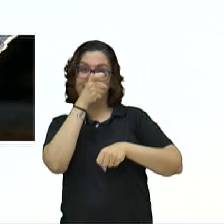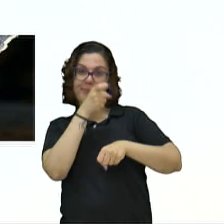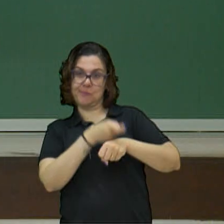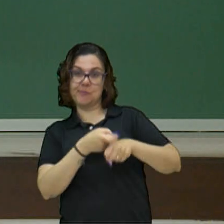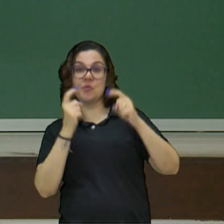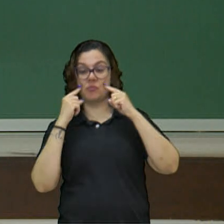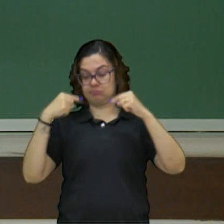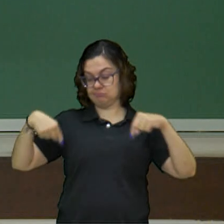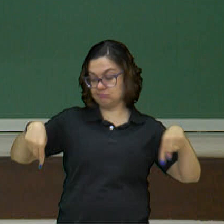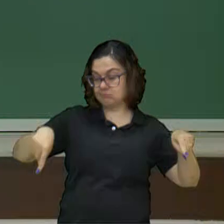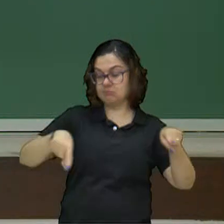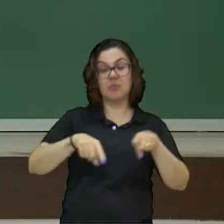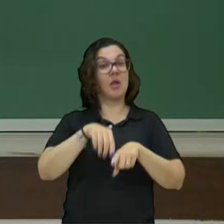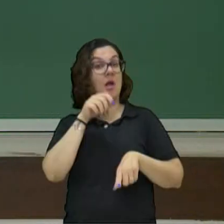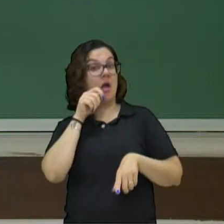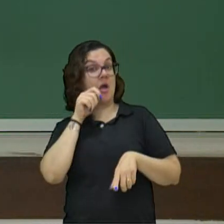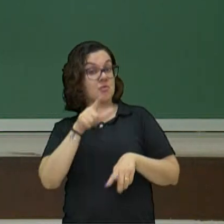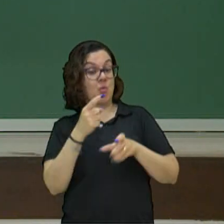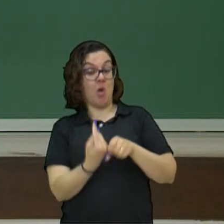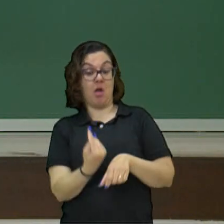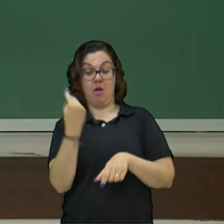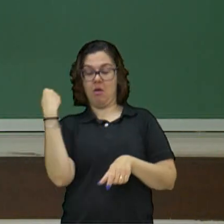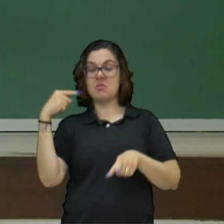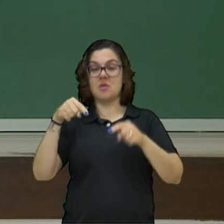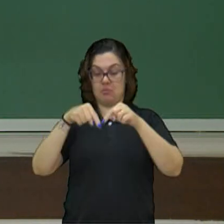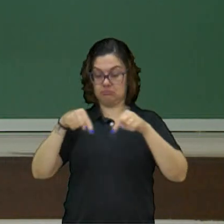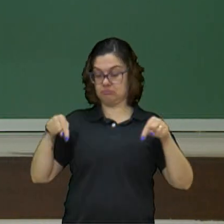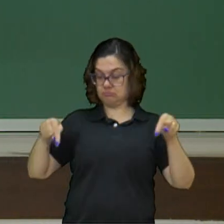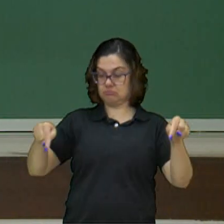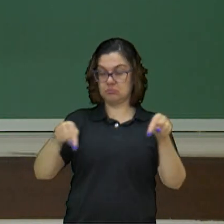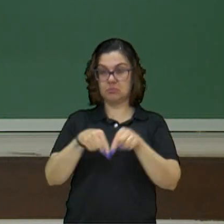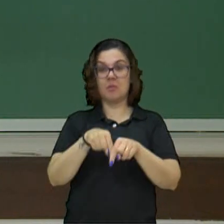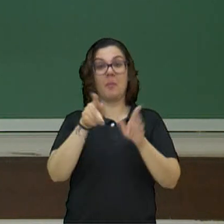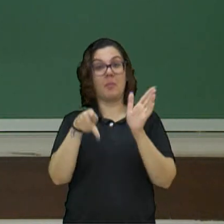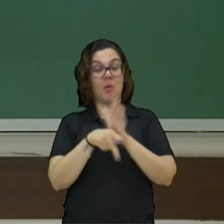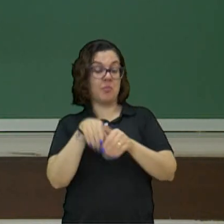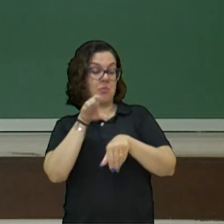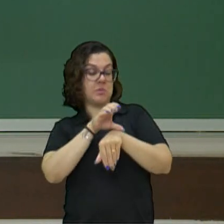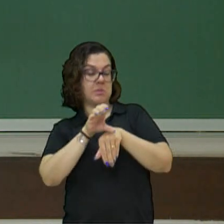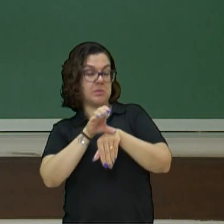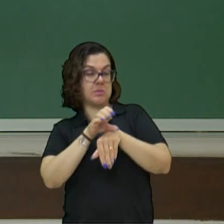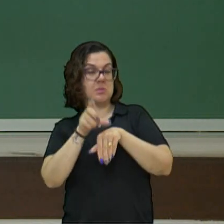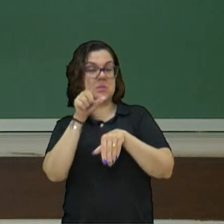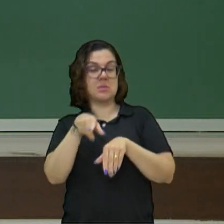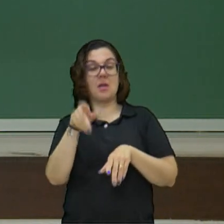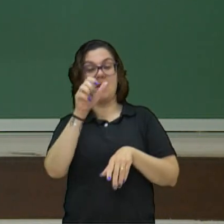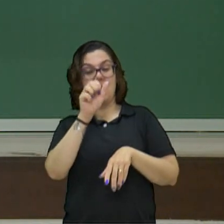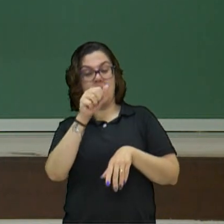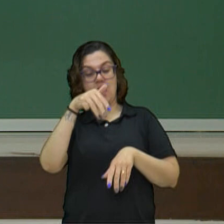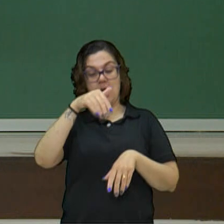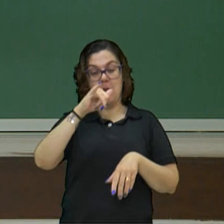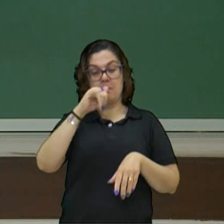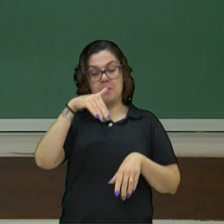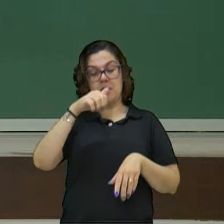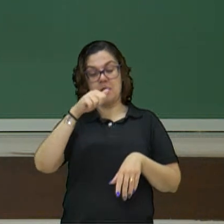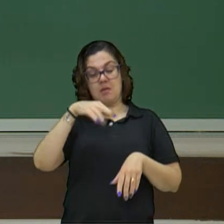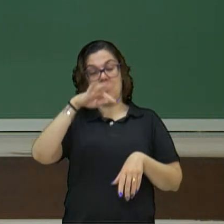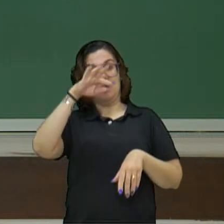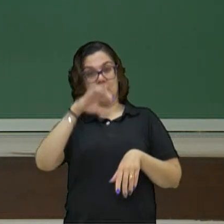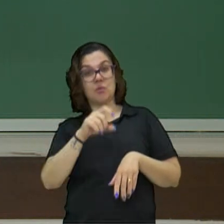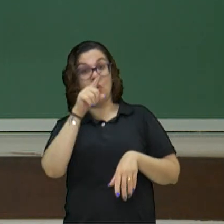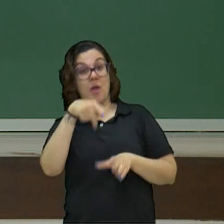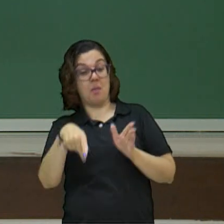aquela caixa azul não é usado mais lamento as caixas feitas de amianto eram uma coloração acinzentada